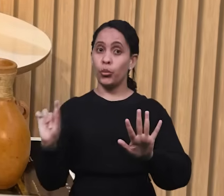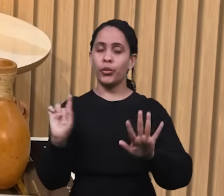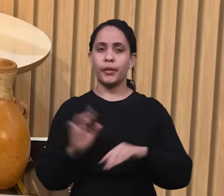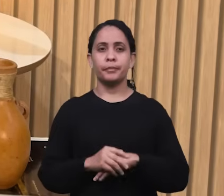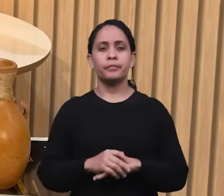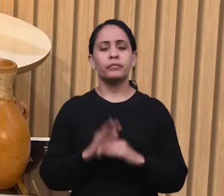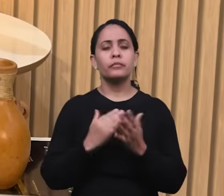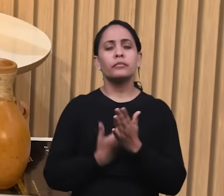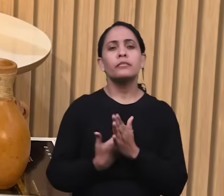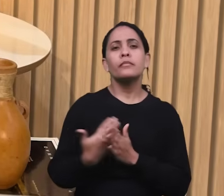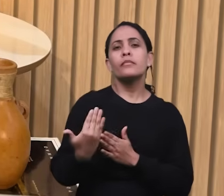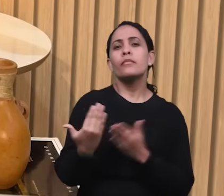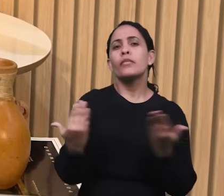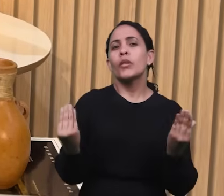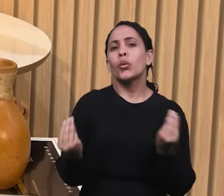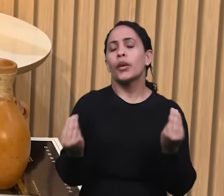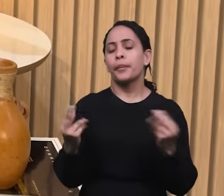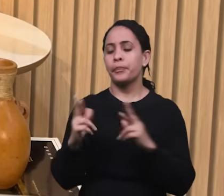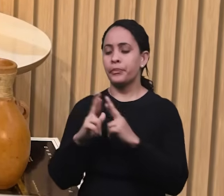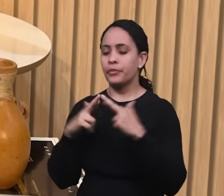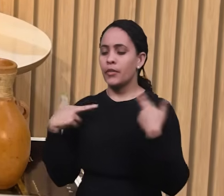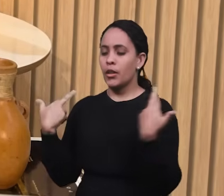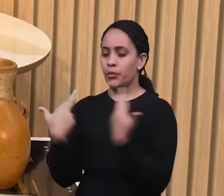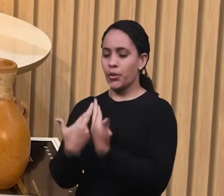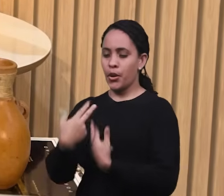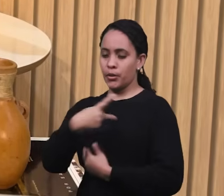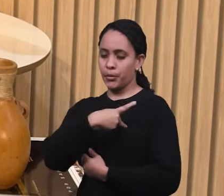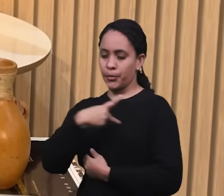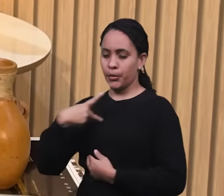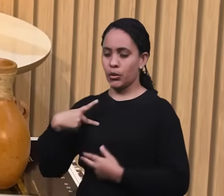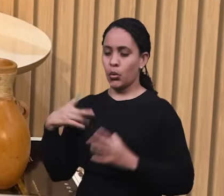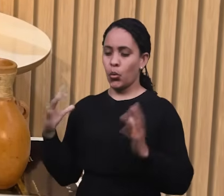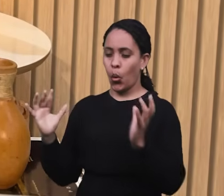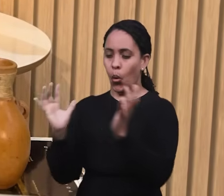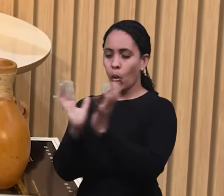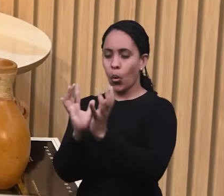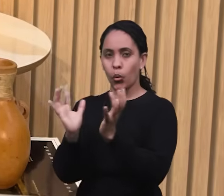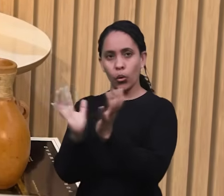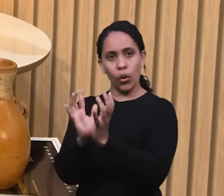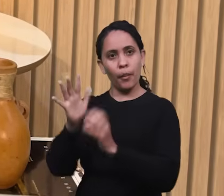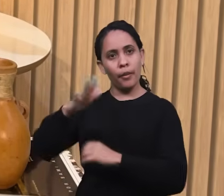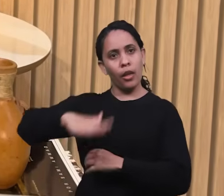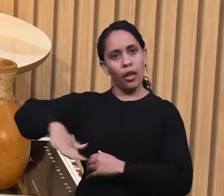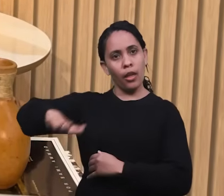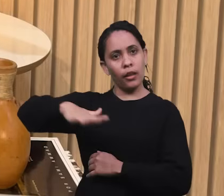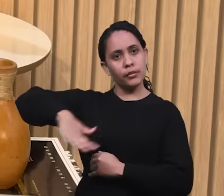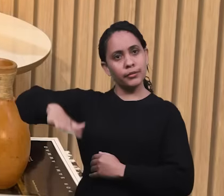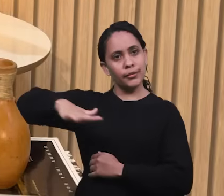começou-se a fazer reuniões com esses pastores, um grupo de pastores começou a